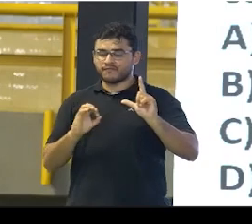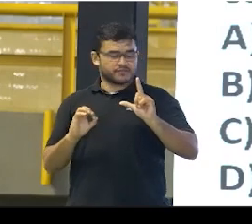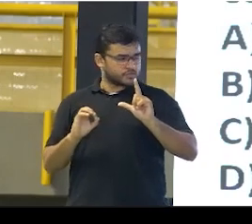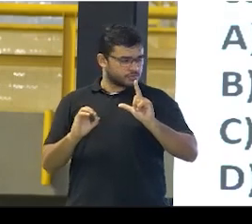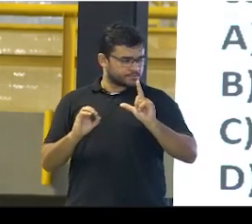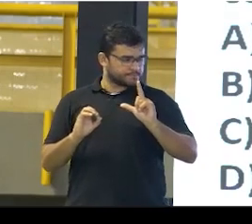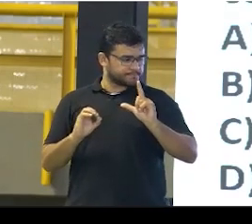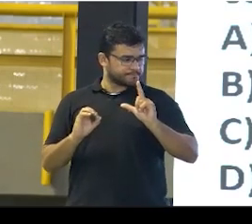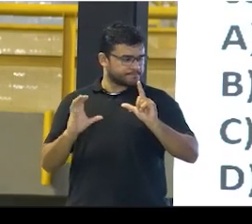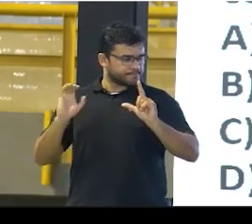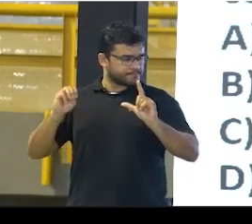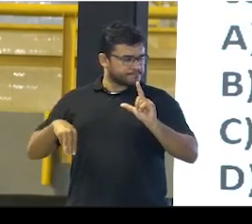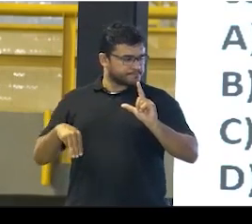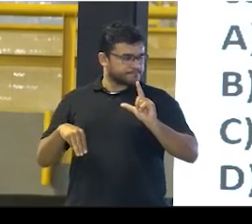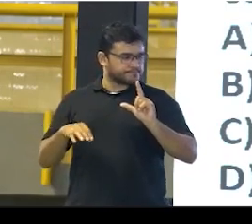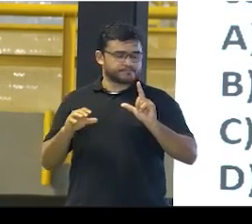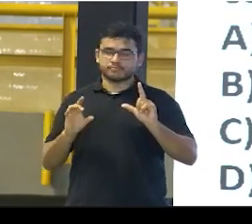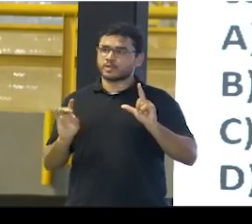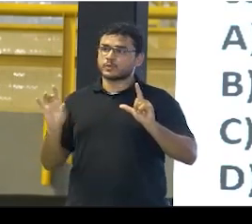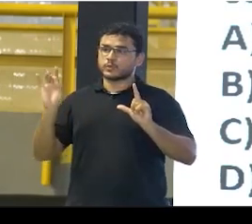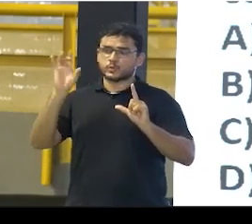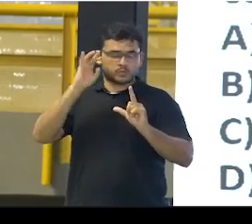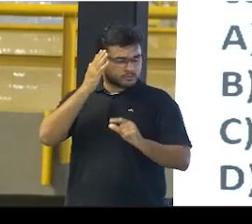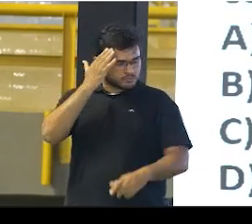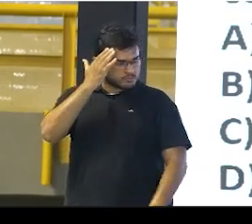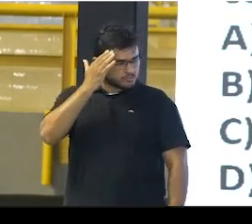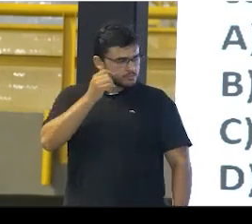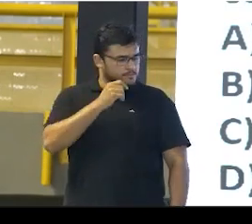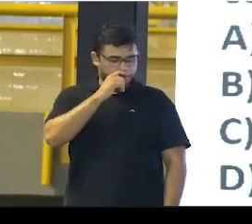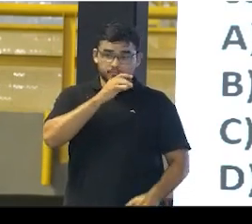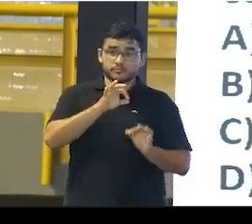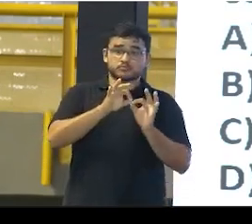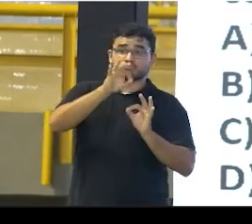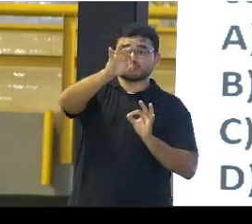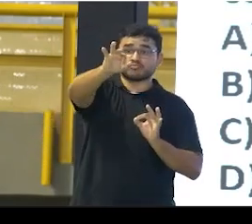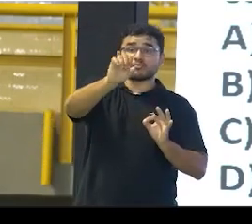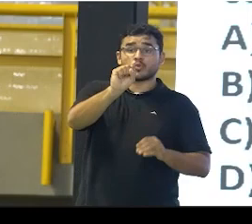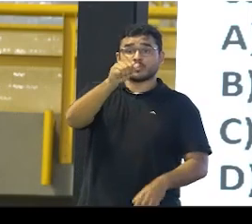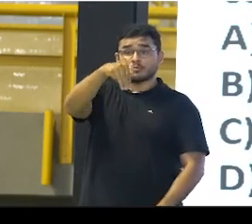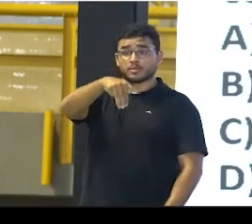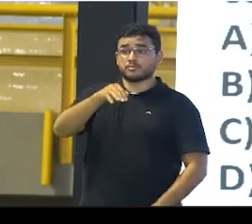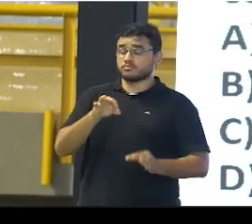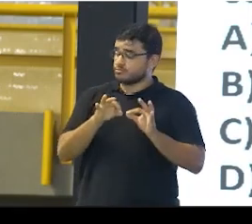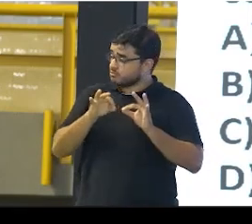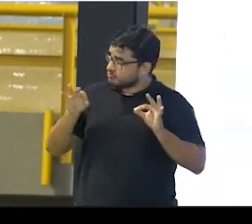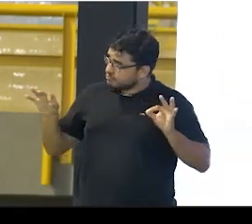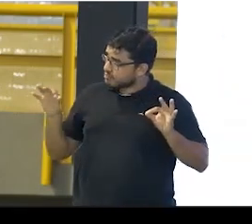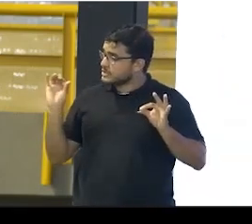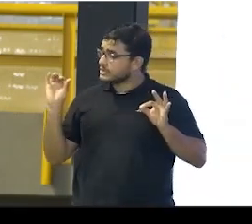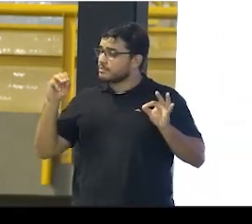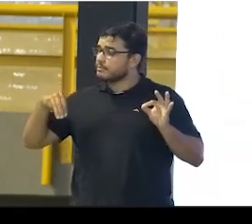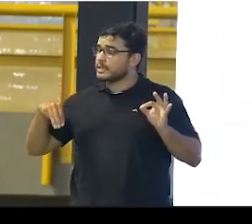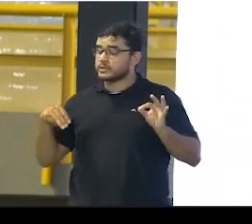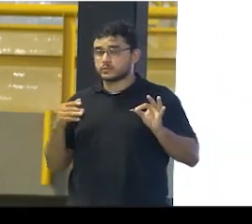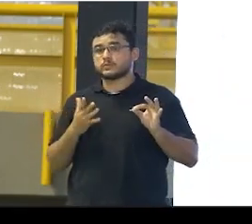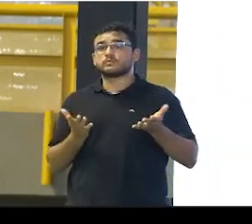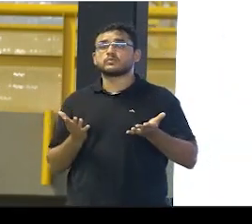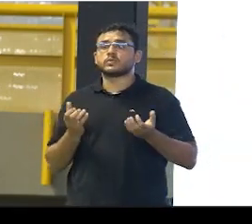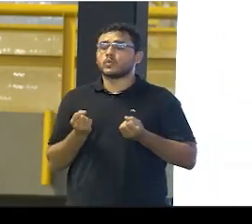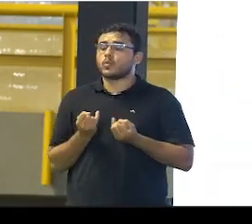retângulo. Se eu completasse ele todo, seria desão vezes desinho. Mas como eu estou pegando só a metade,